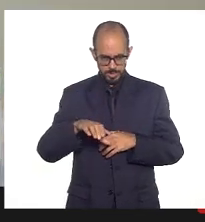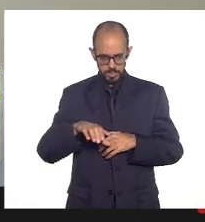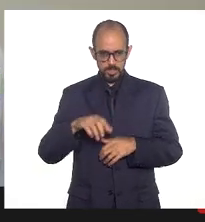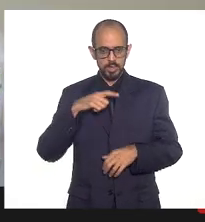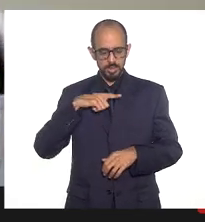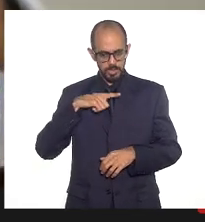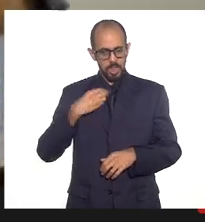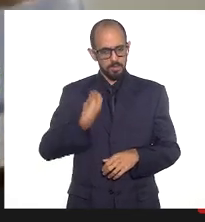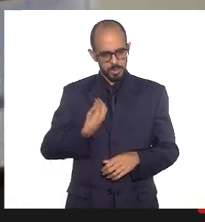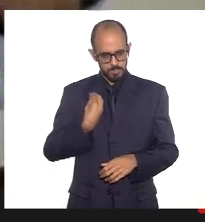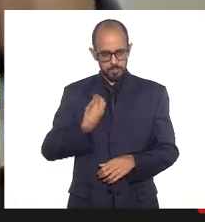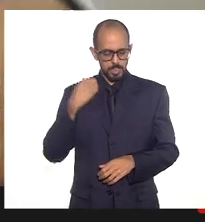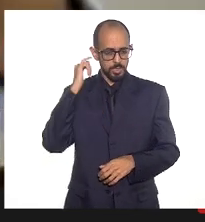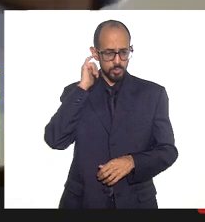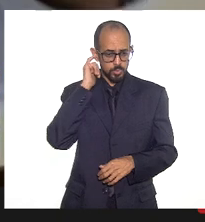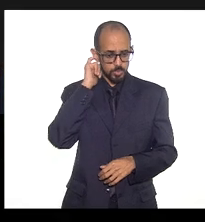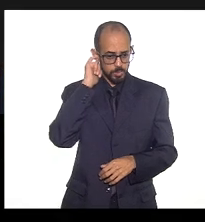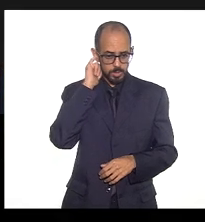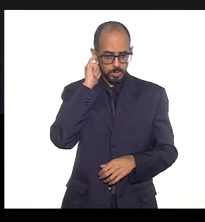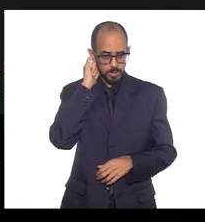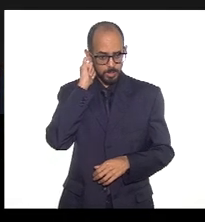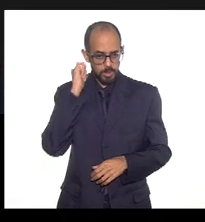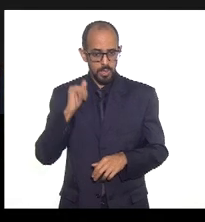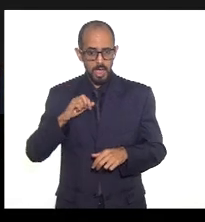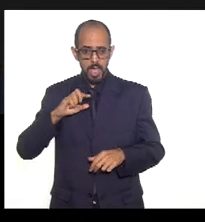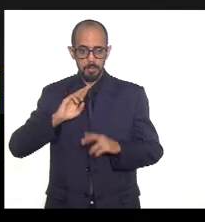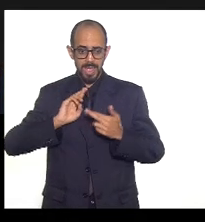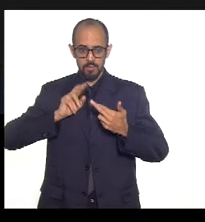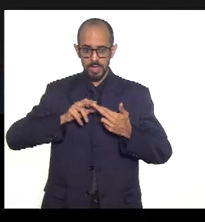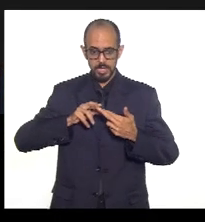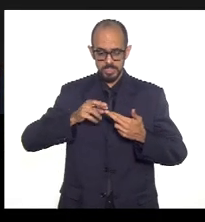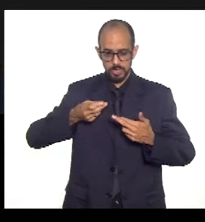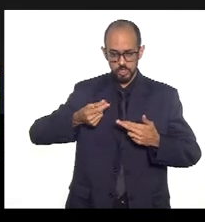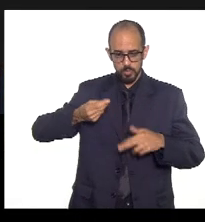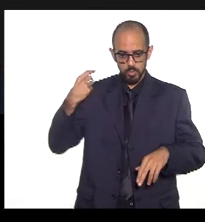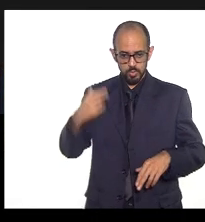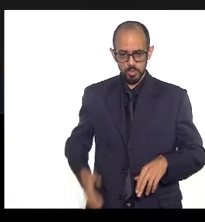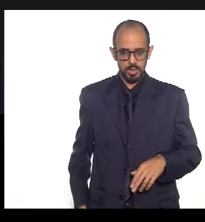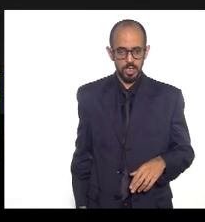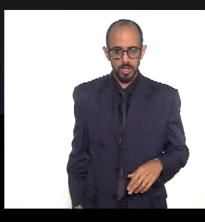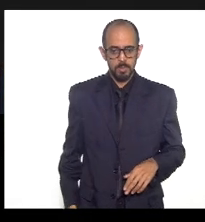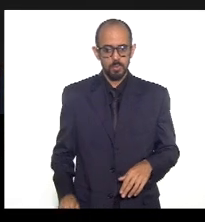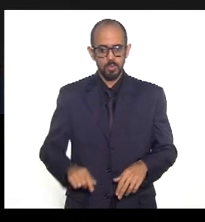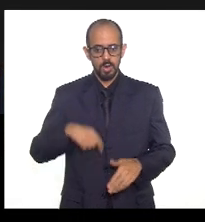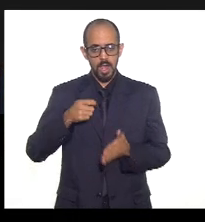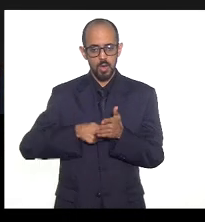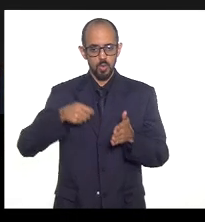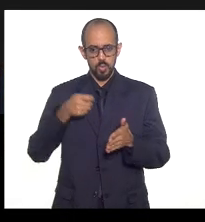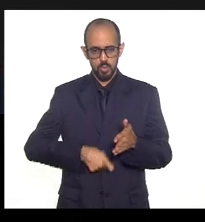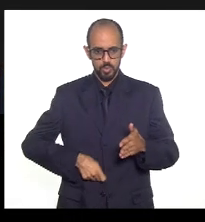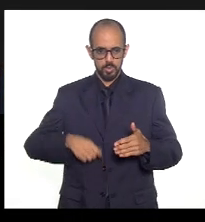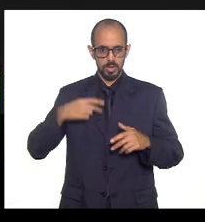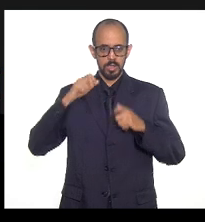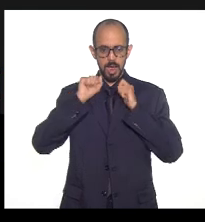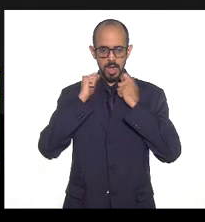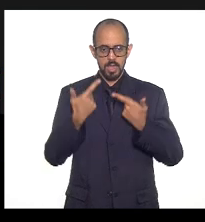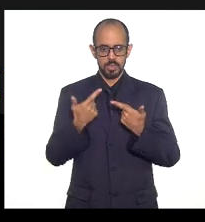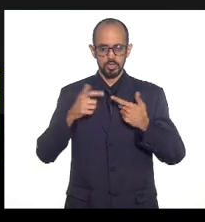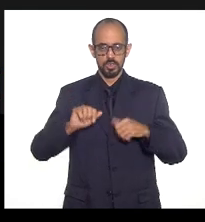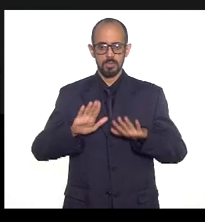na sala, que é também uma referência histórica para nós nas lutas no campo da comunicação no parlamento e pela comunicação popular em